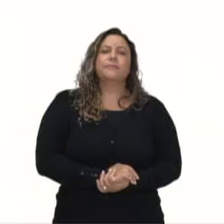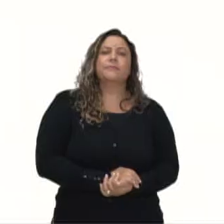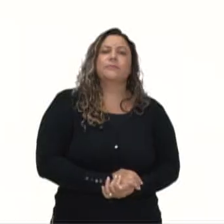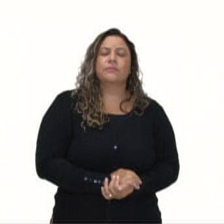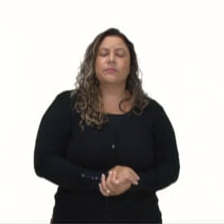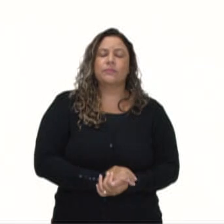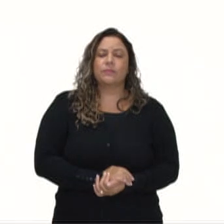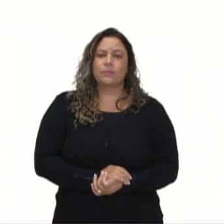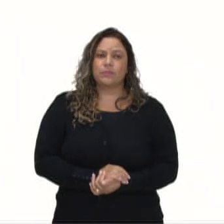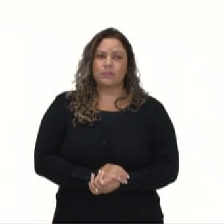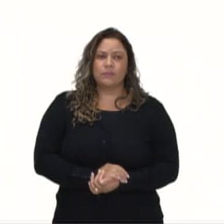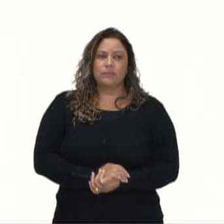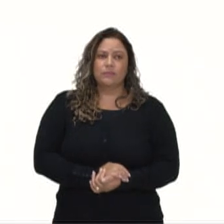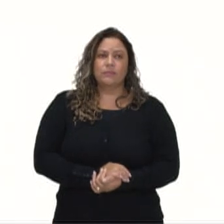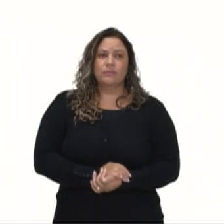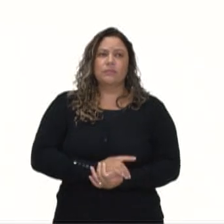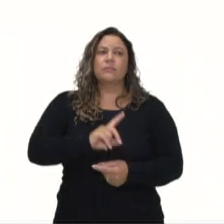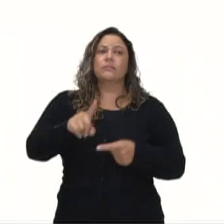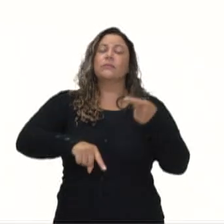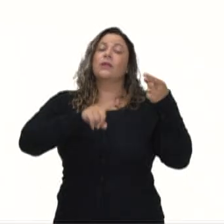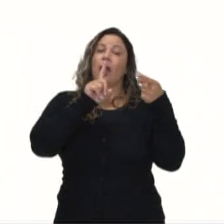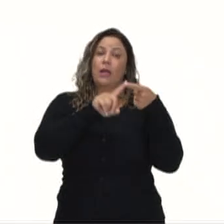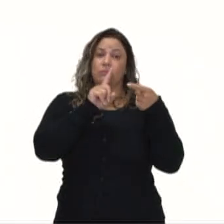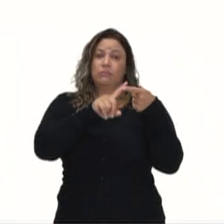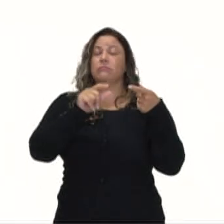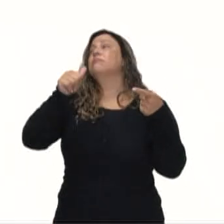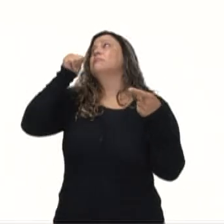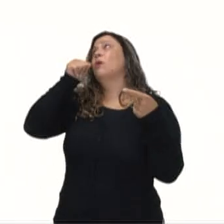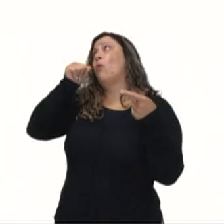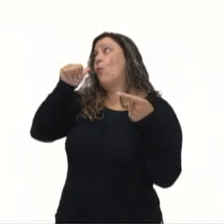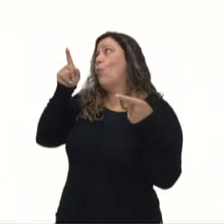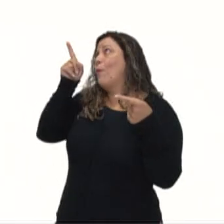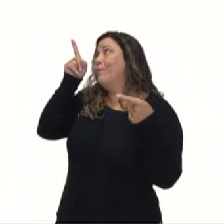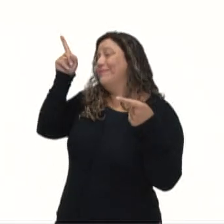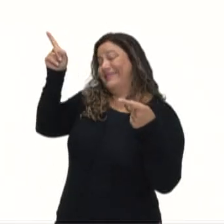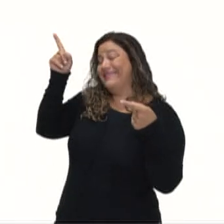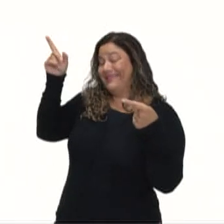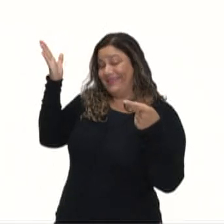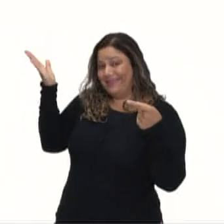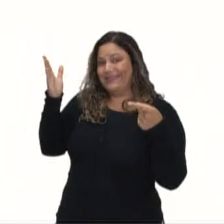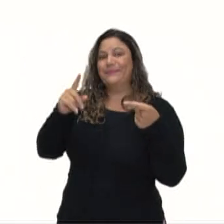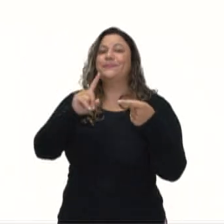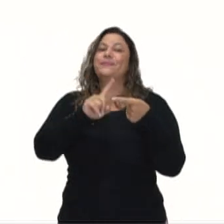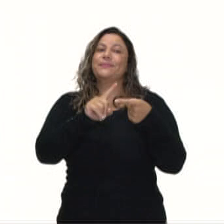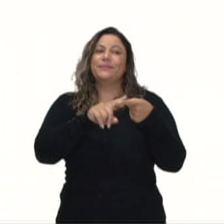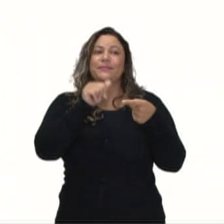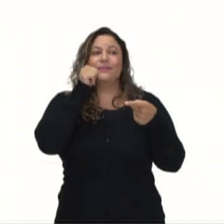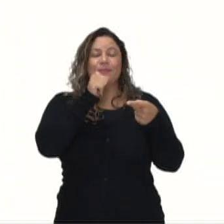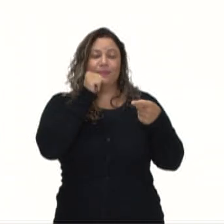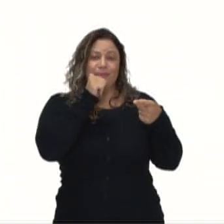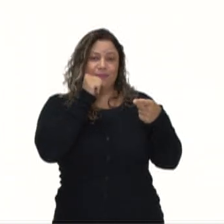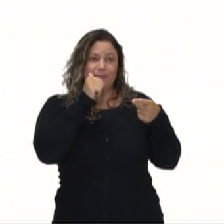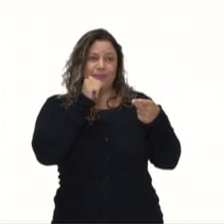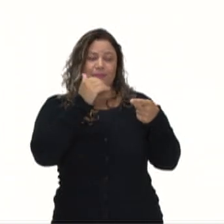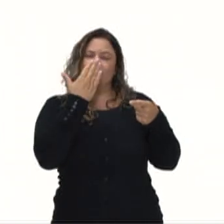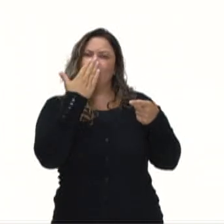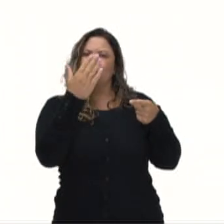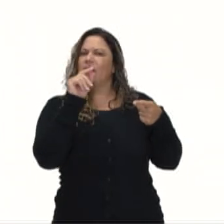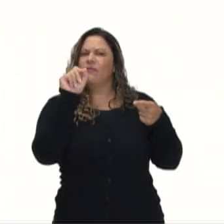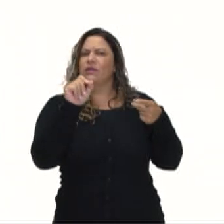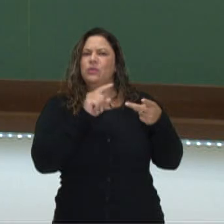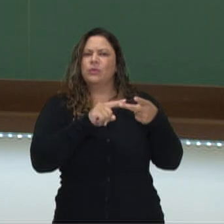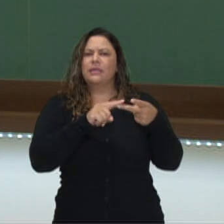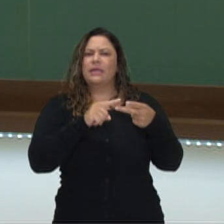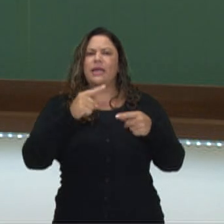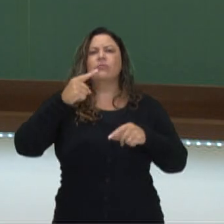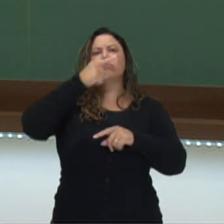nessa imagem? Nós temos ali uma moça, né? E temos na frente dela um sinal de